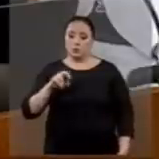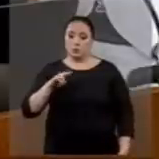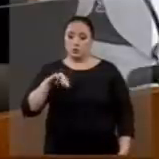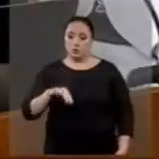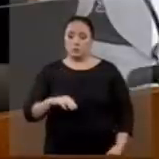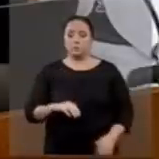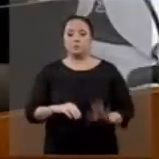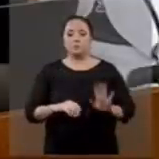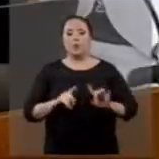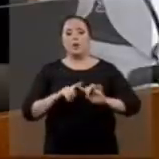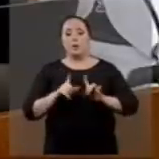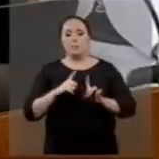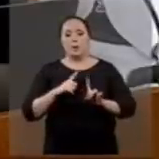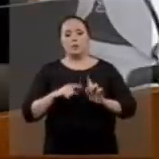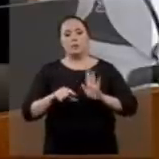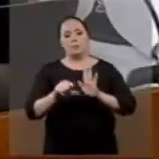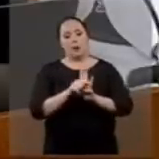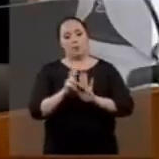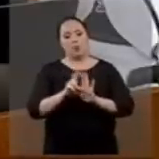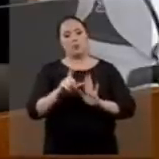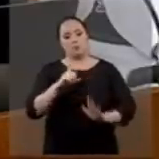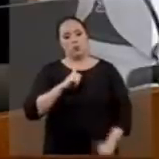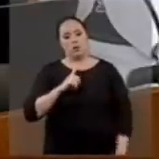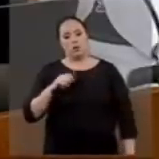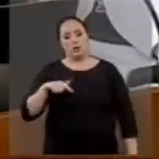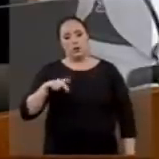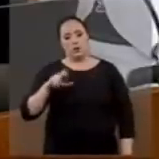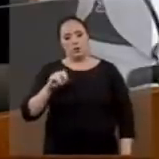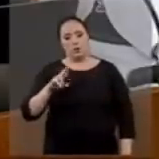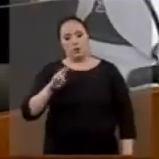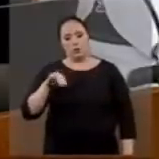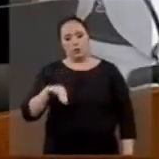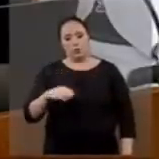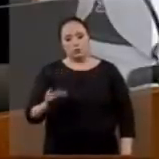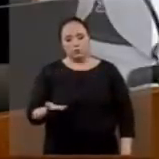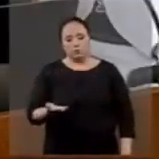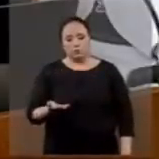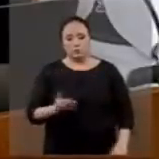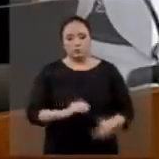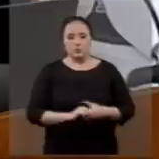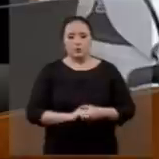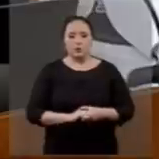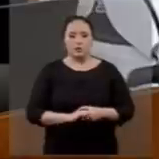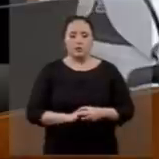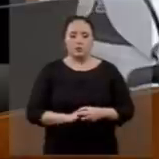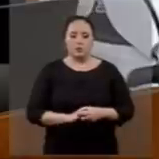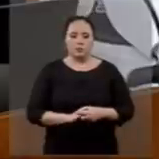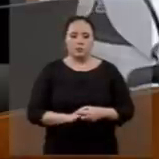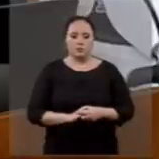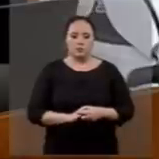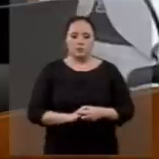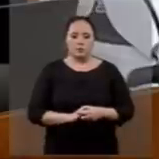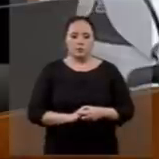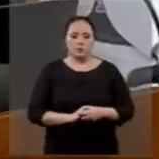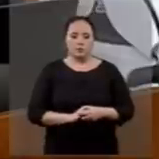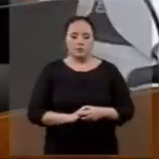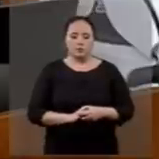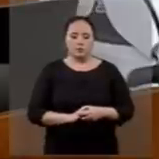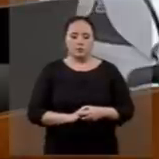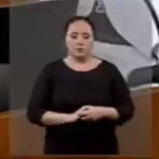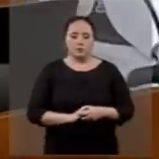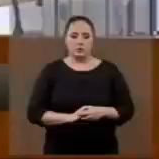parágrafo 5º. Em relação a esse, há quórum. Ao sem efeito suspensivo, em relação a esse, há quórum.